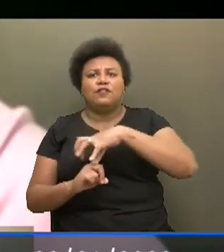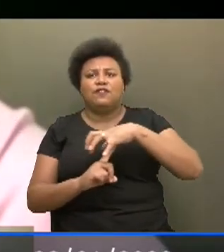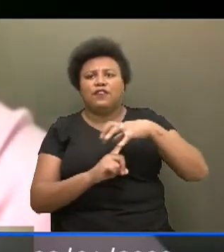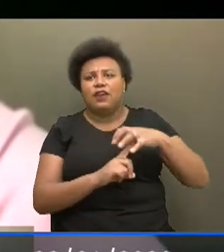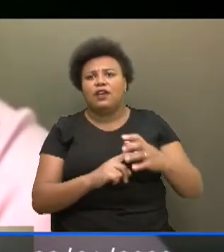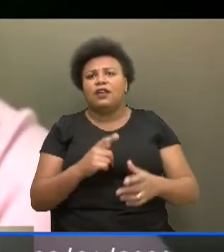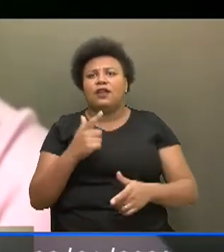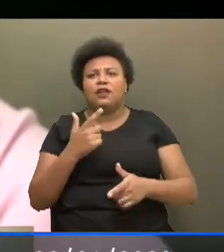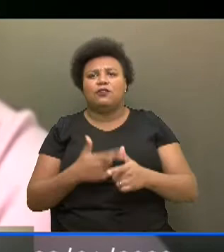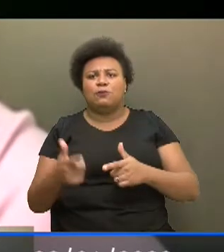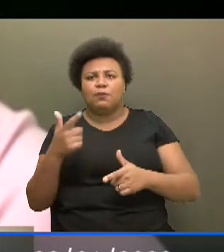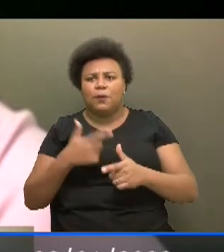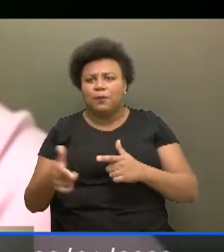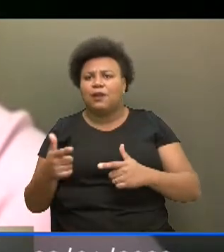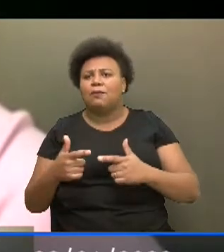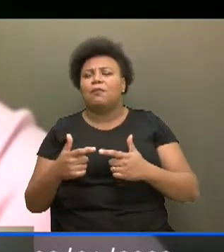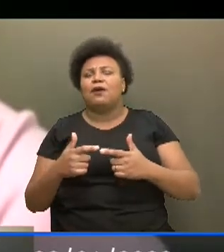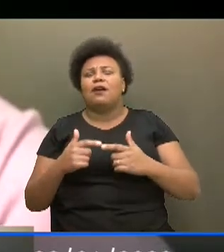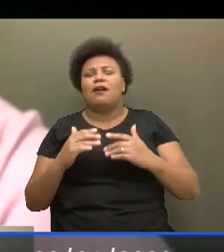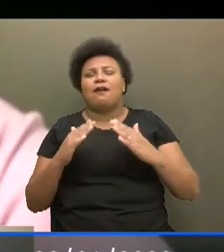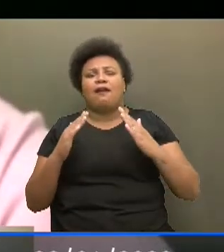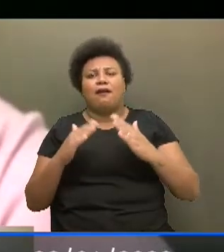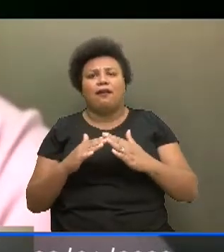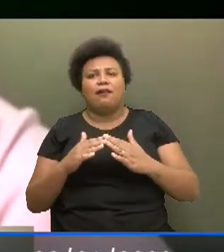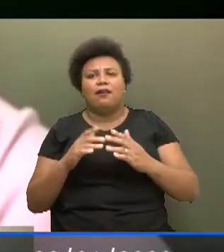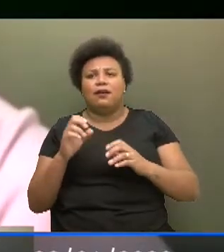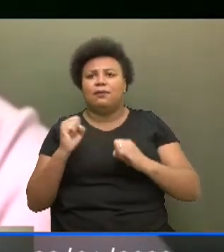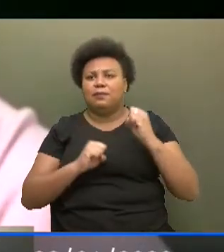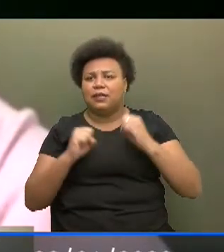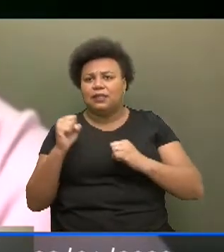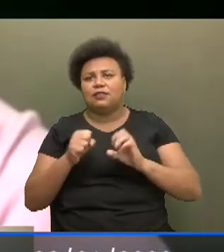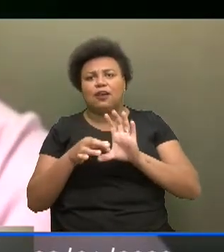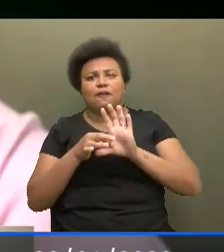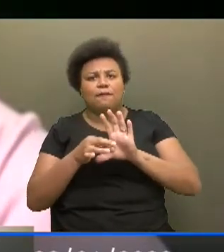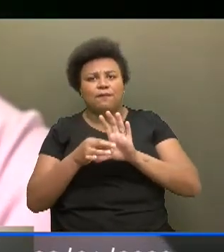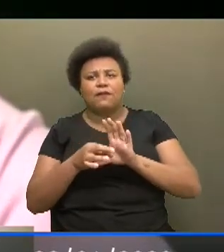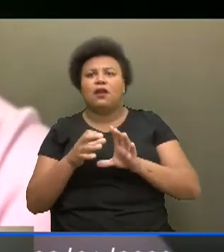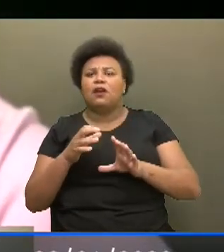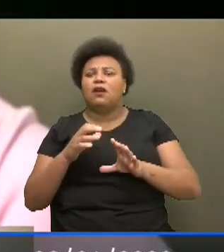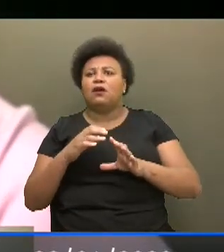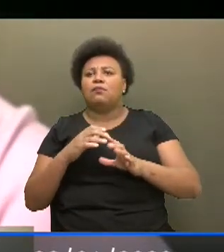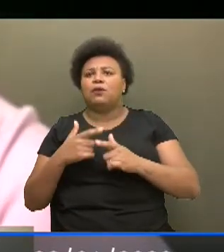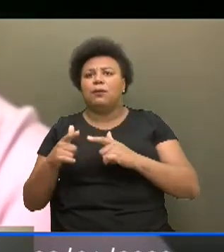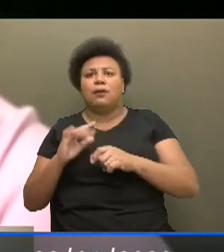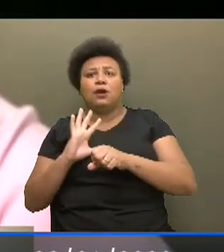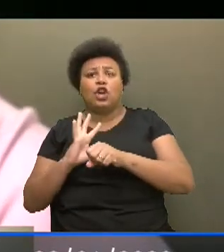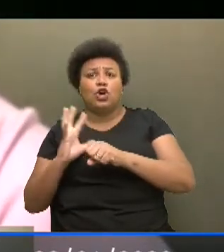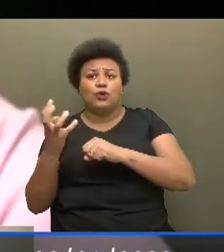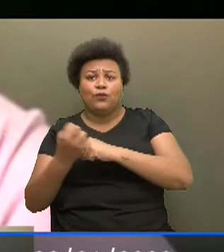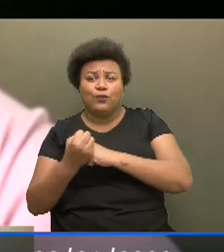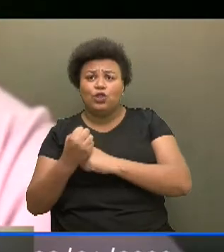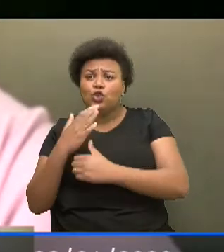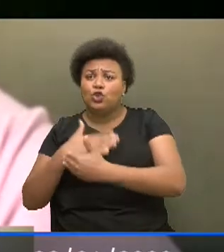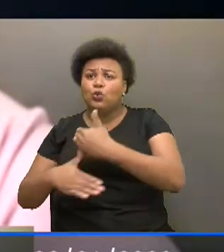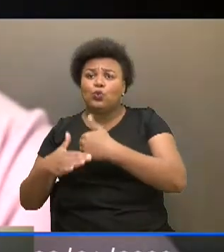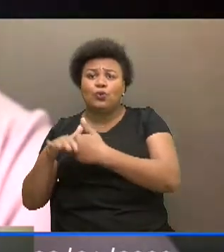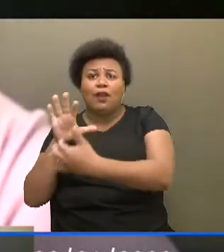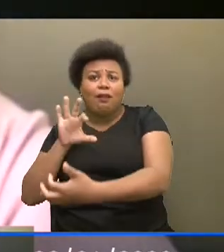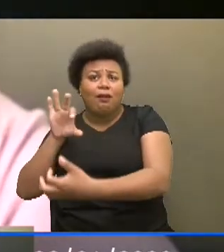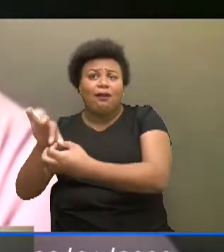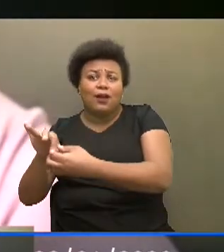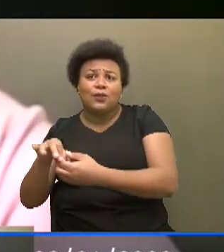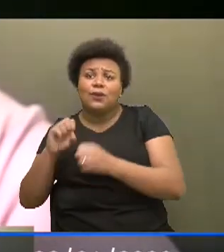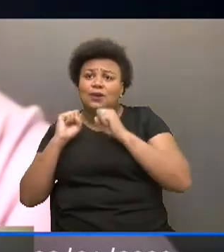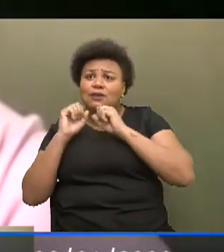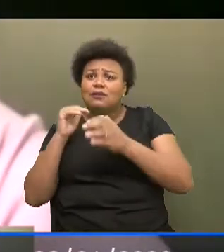problema nos frigoríficos, seja de todas as ações voltadas ao coronavírus, tudo em sincronia com a secretária Rita,